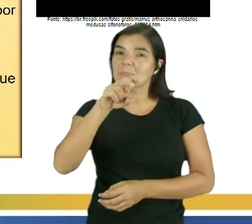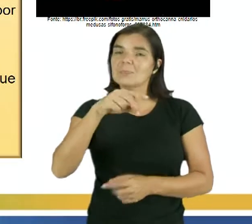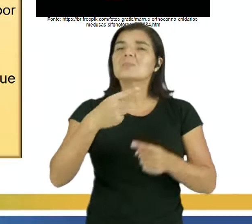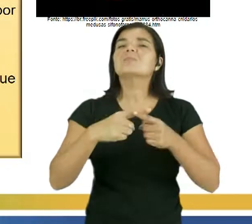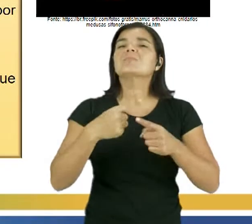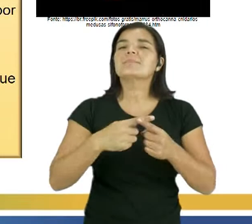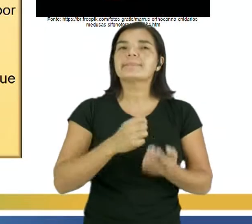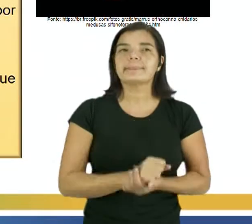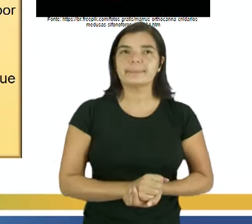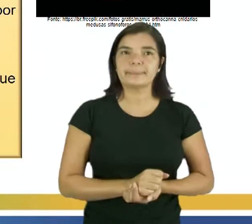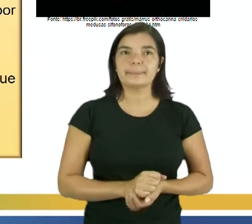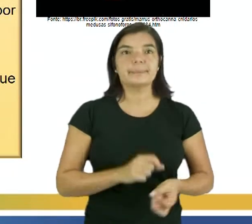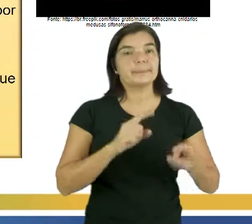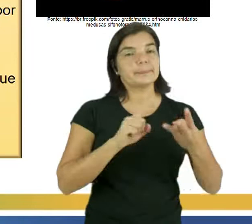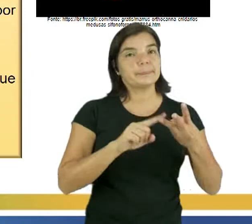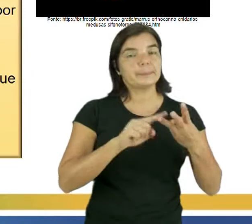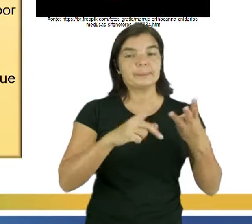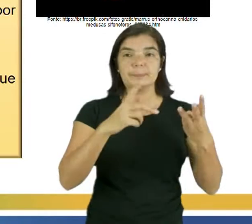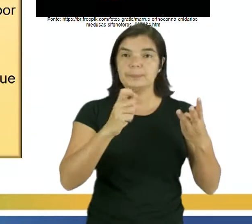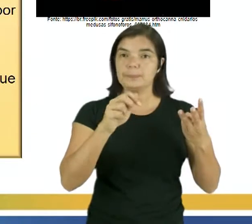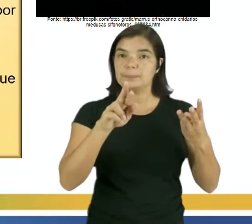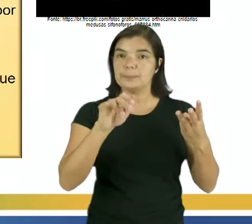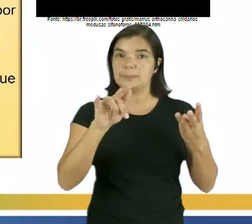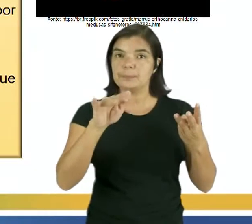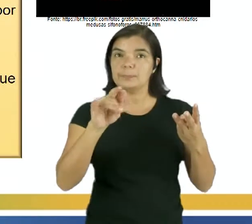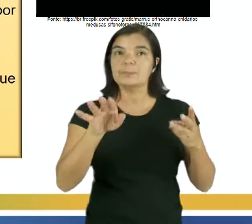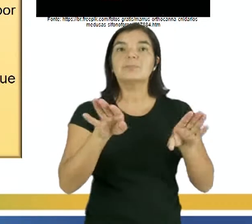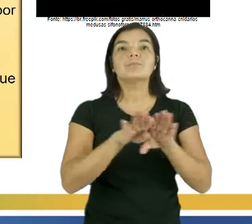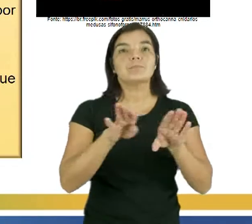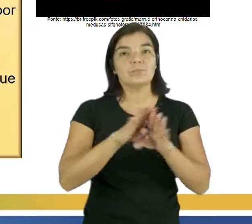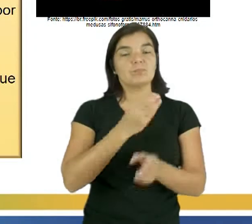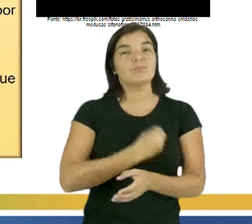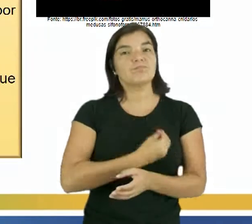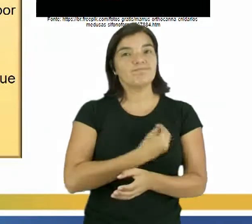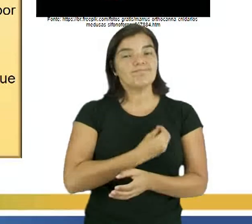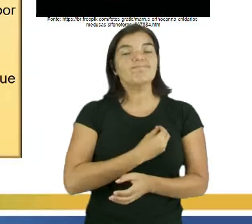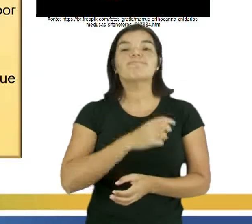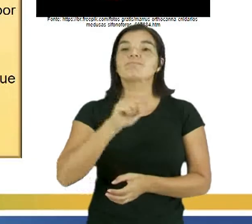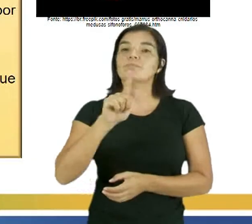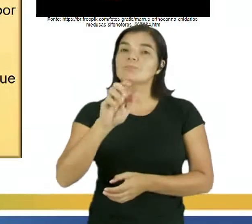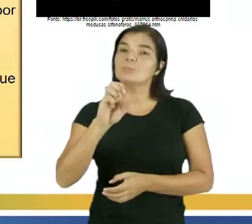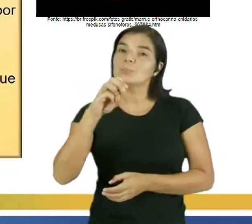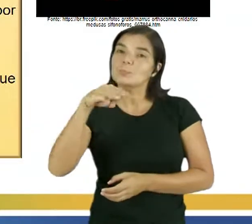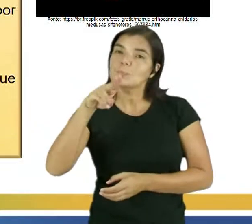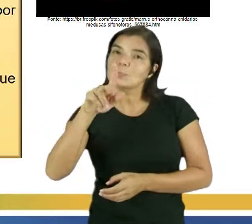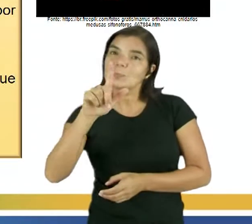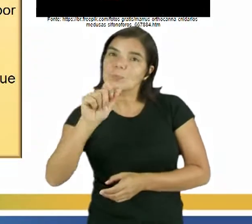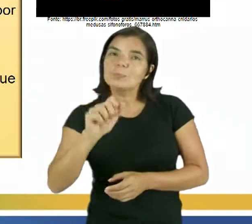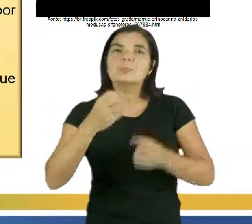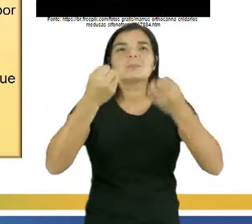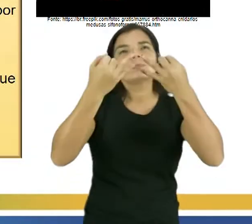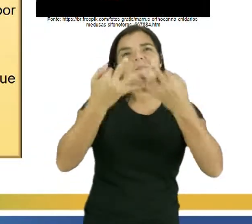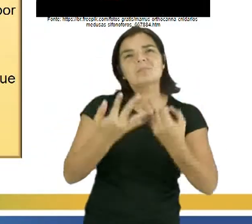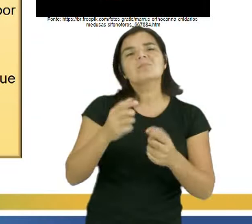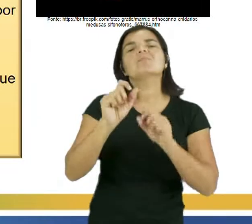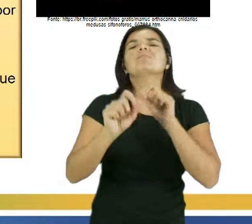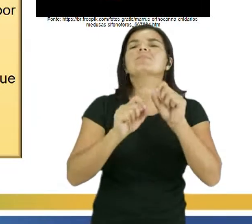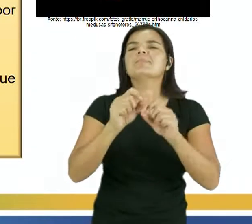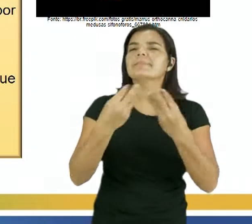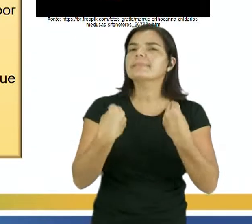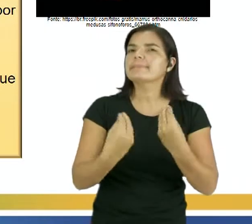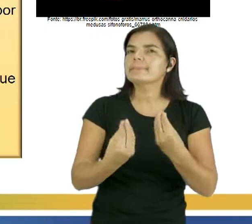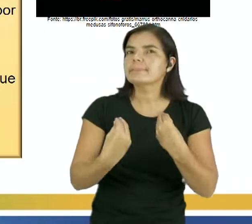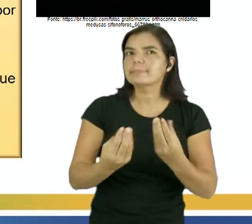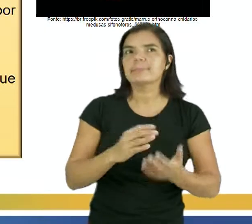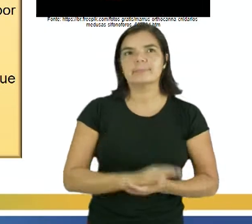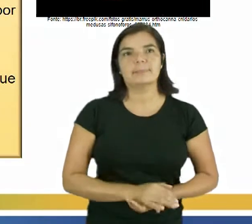por quê? Na terceira questão, nos poríferos existem estruturas denominadas gêmulas. Explique o que são e para que